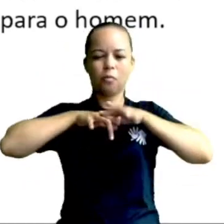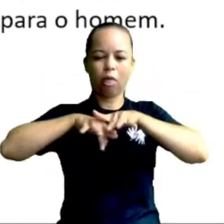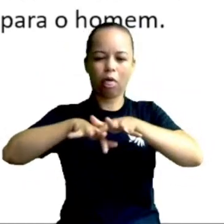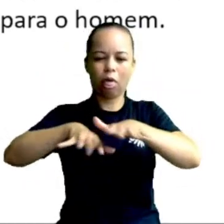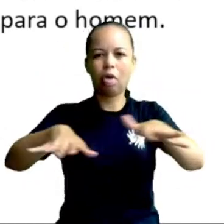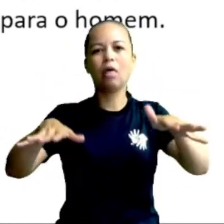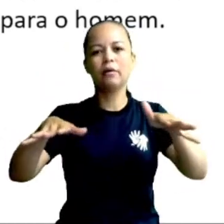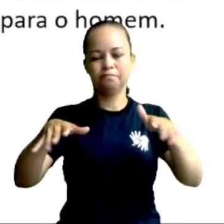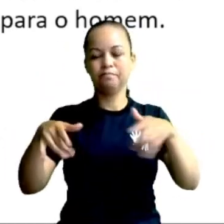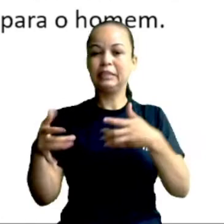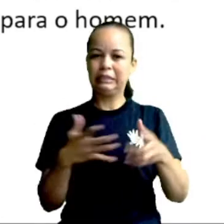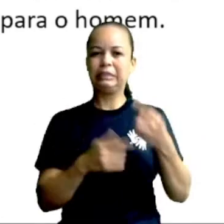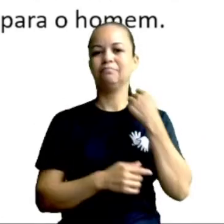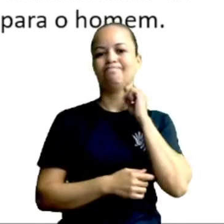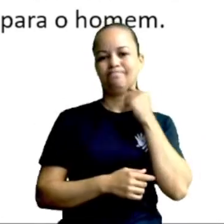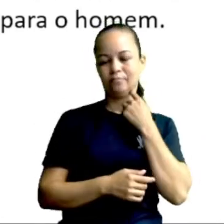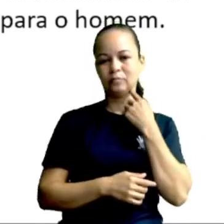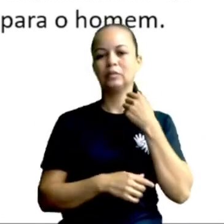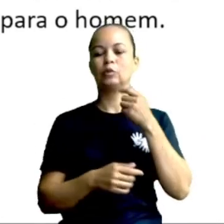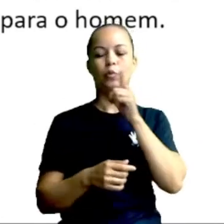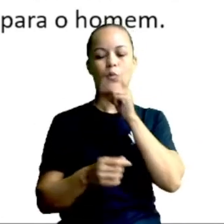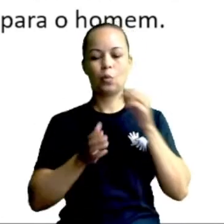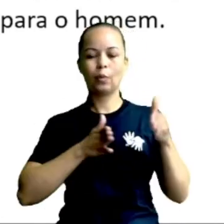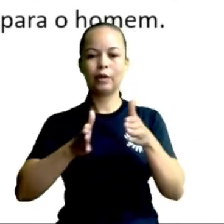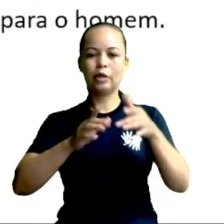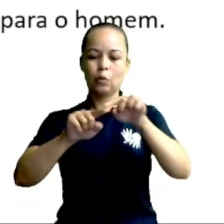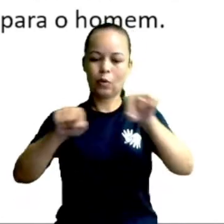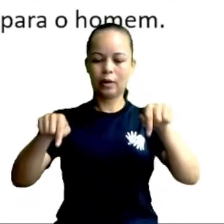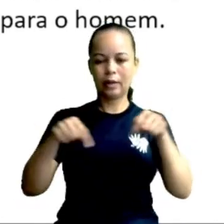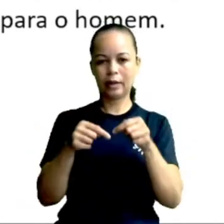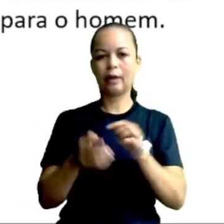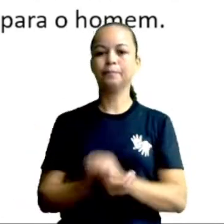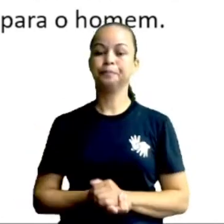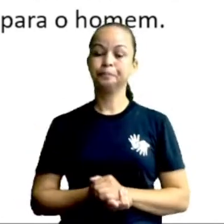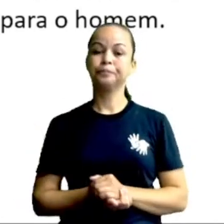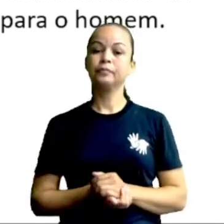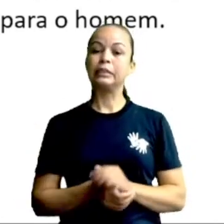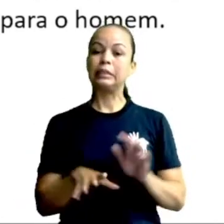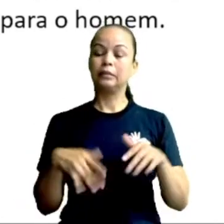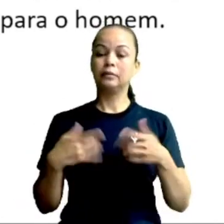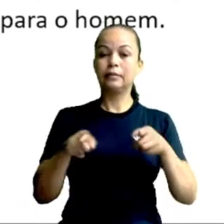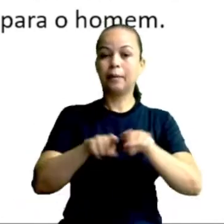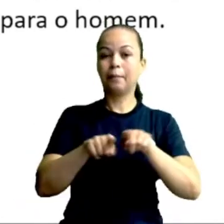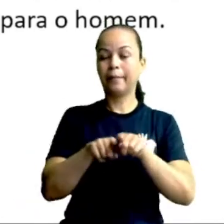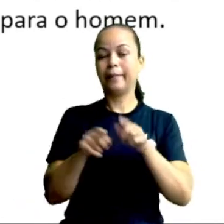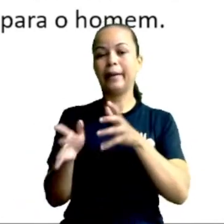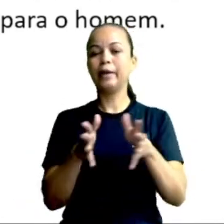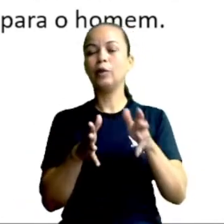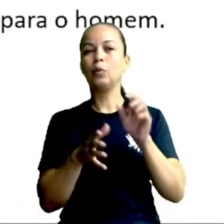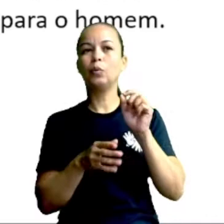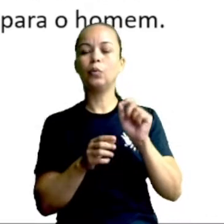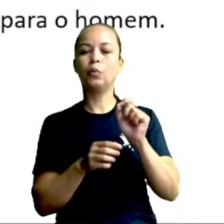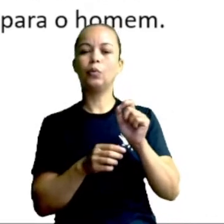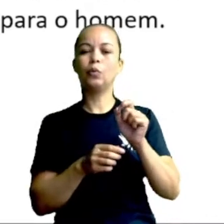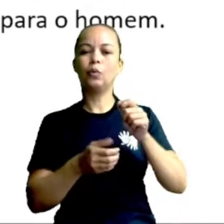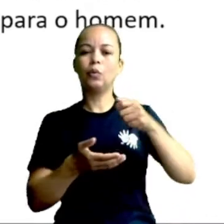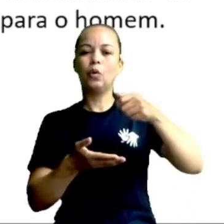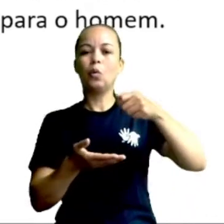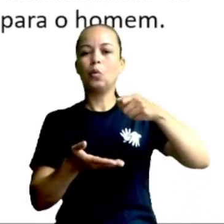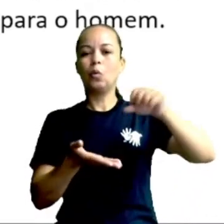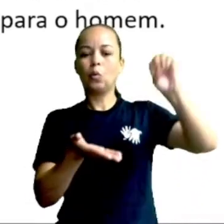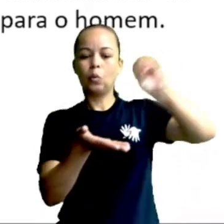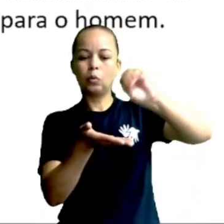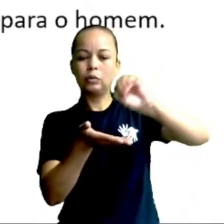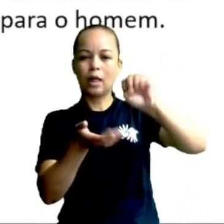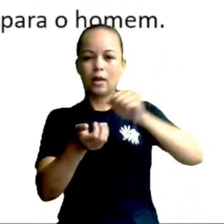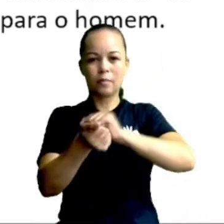causar, né, essa poluição dos rios e lagos, o despejo de detergentes não biodegradáveis, o despejo de inseticidas